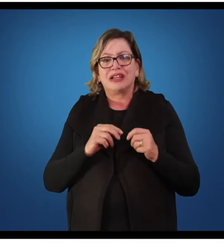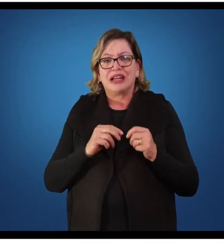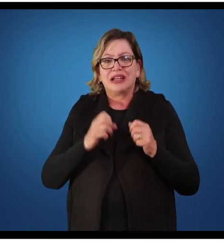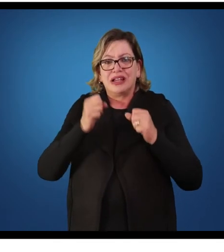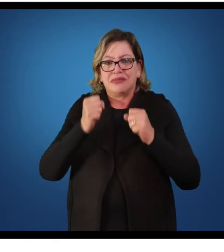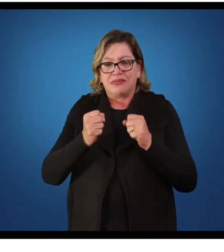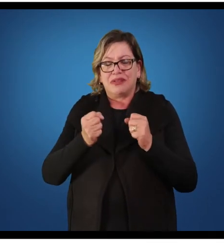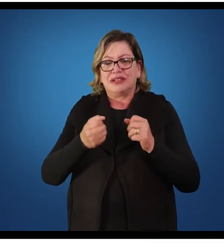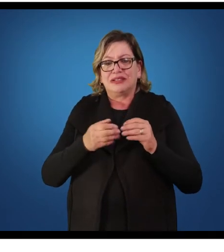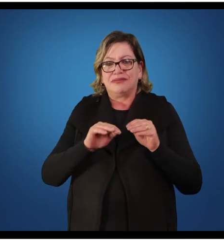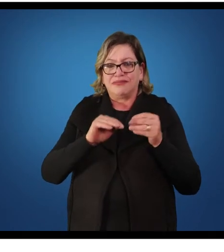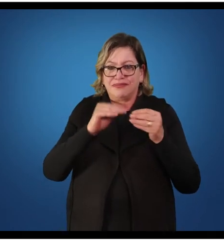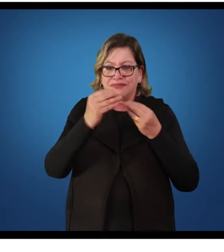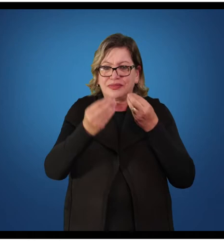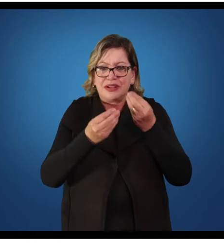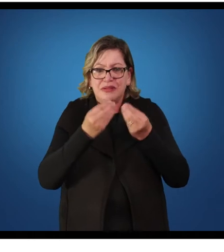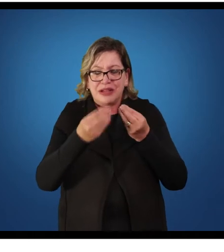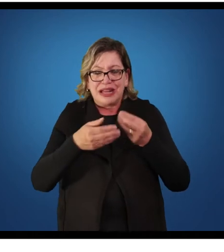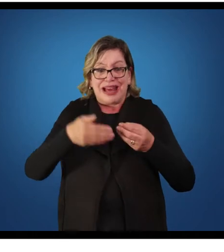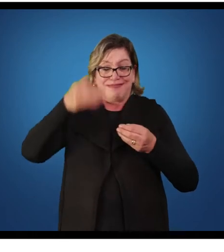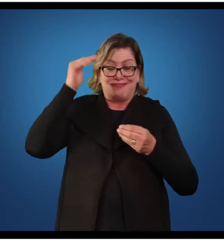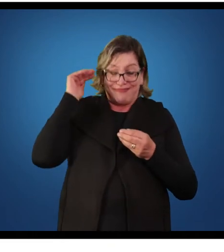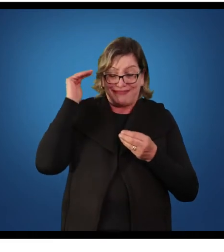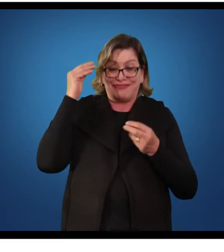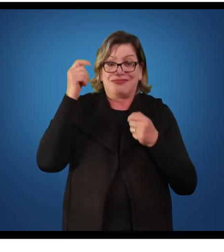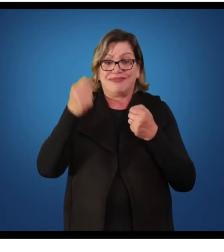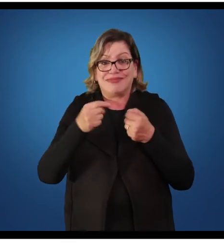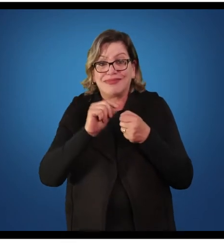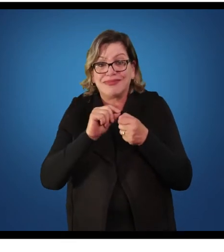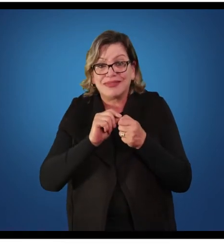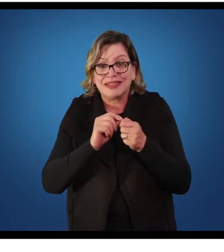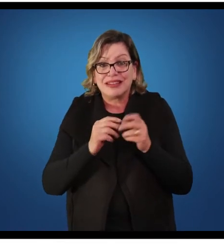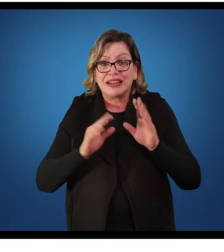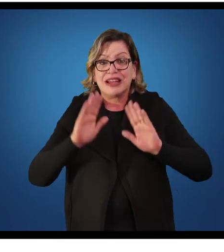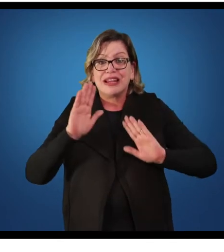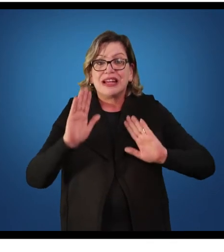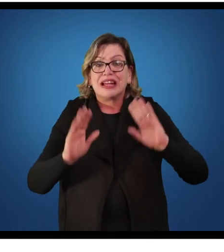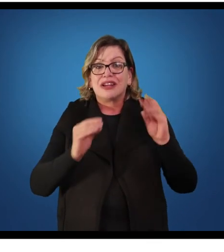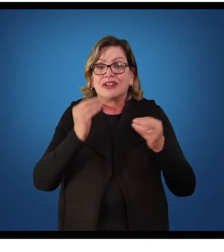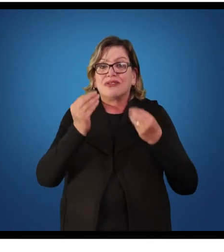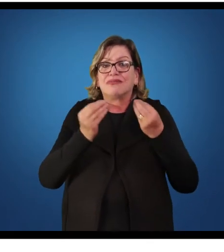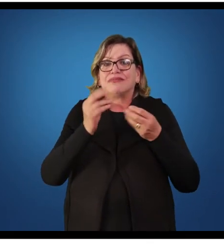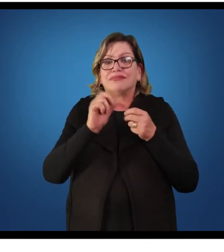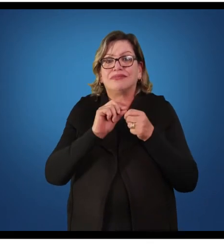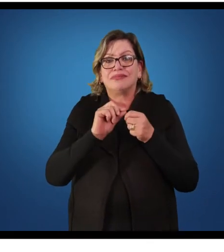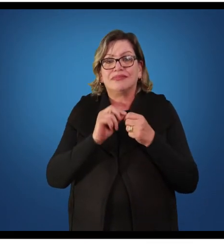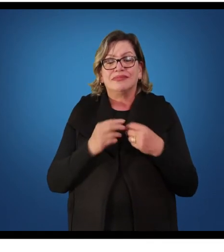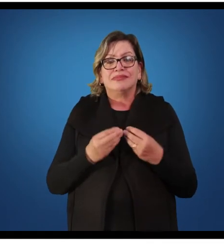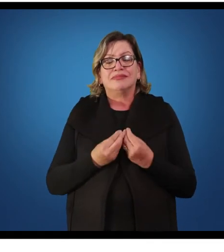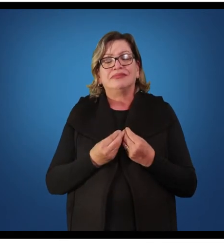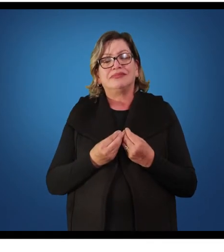Podem ir atrás, podem ir atrás, podem entrando atrás. Isso.